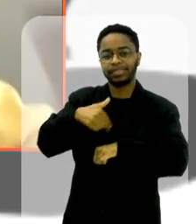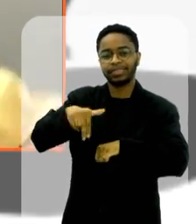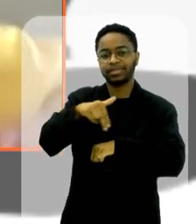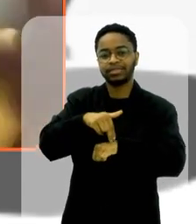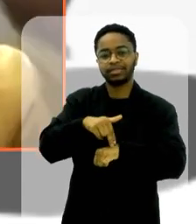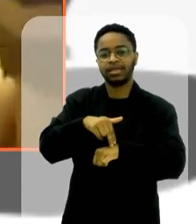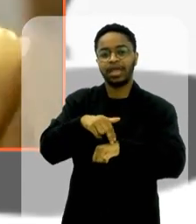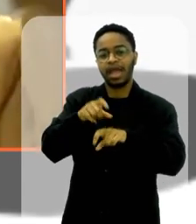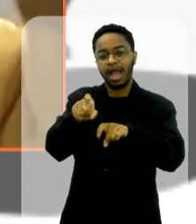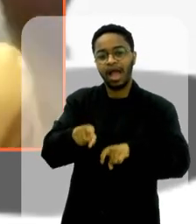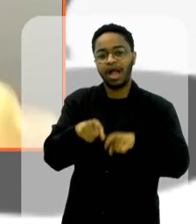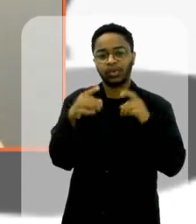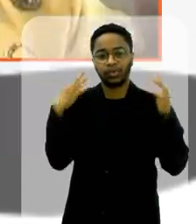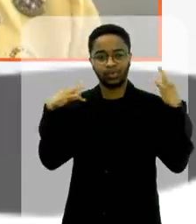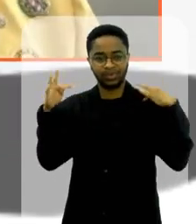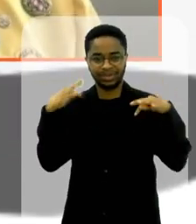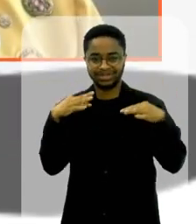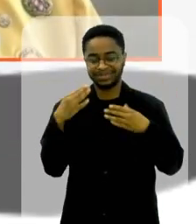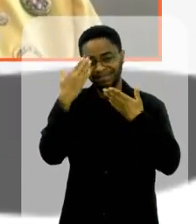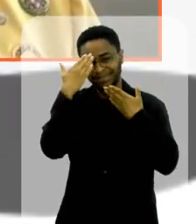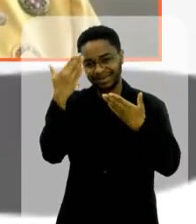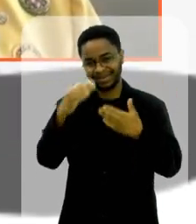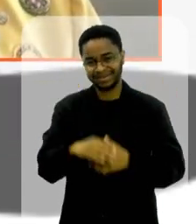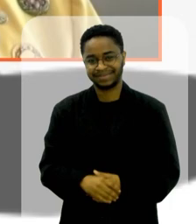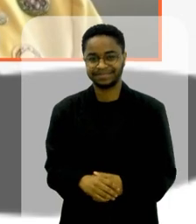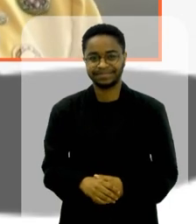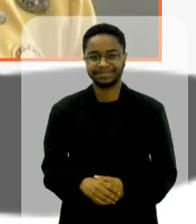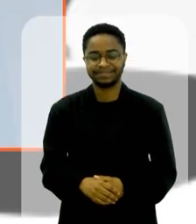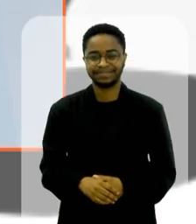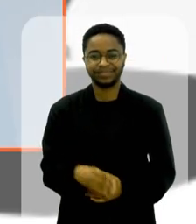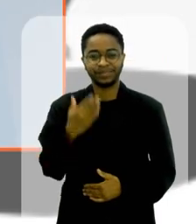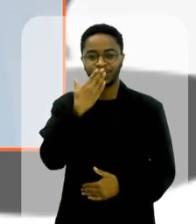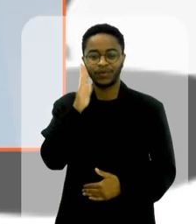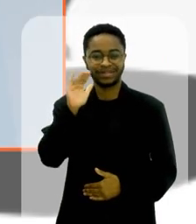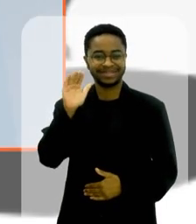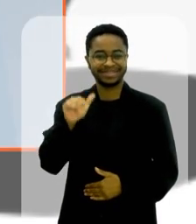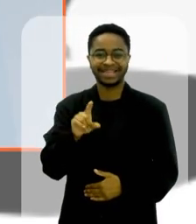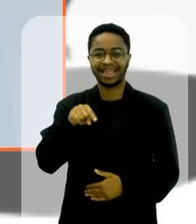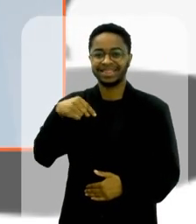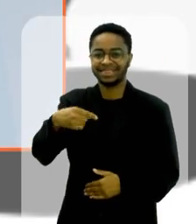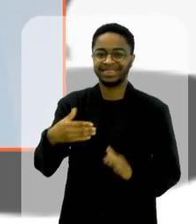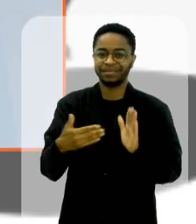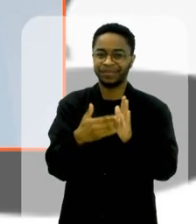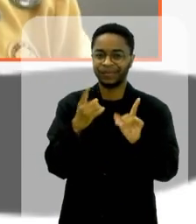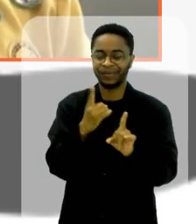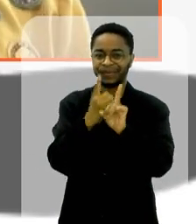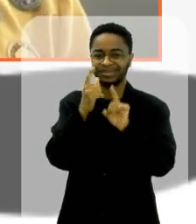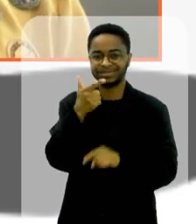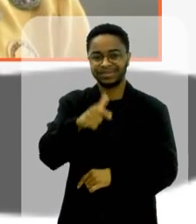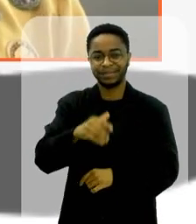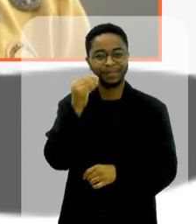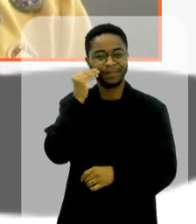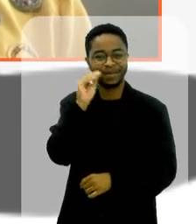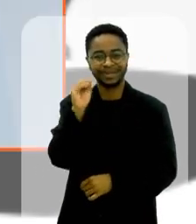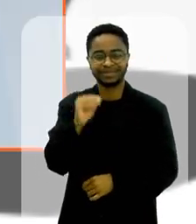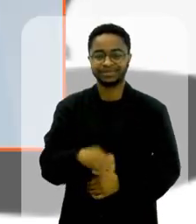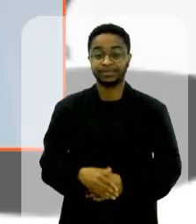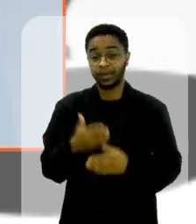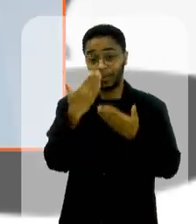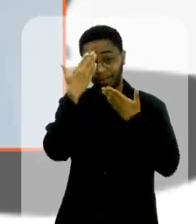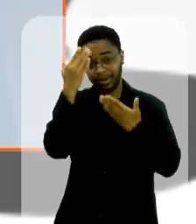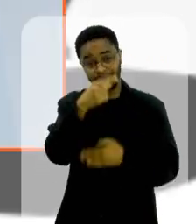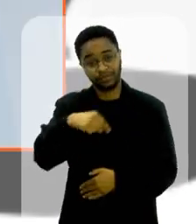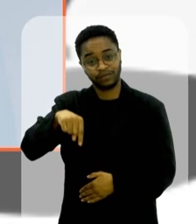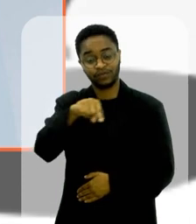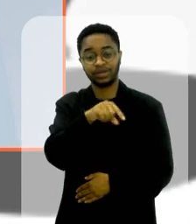capital nacional do agroturismo. É isso aí. Obrigado, hein, Cláudio? Um Obrigado. beijo, até o próximo. Tchau, tchau. Beijão, beijão.